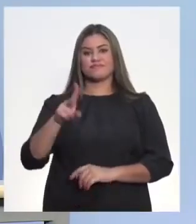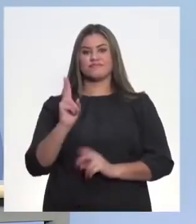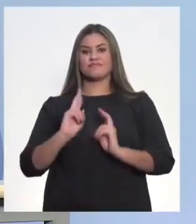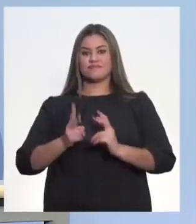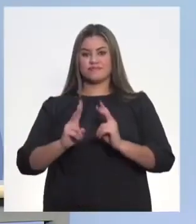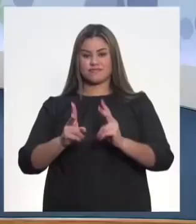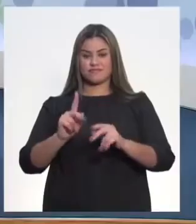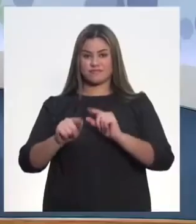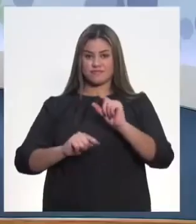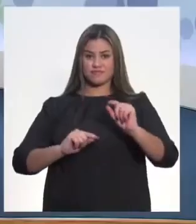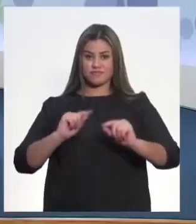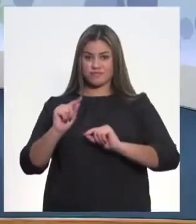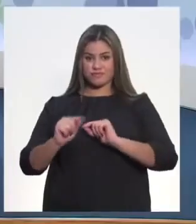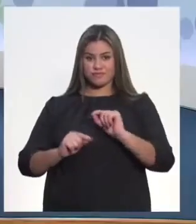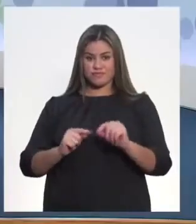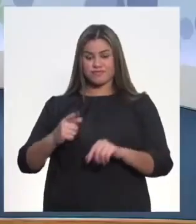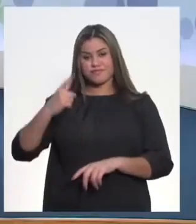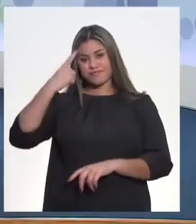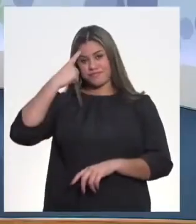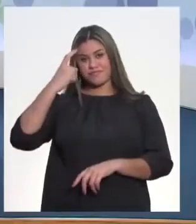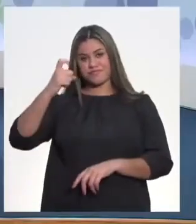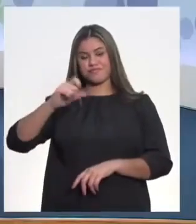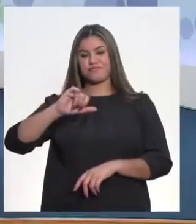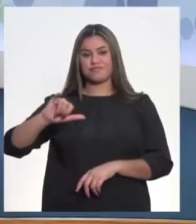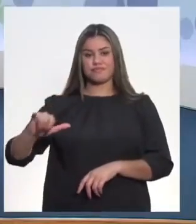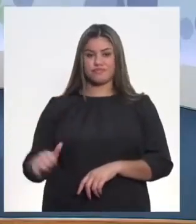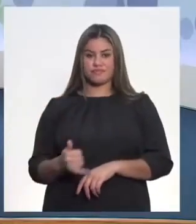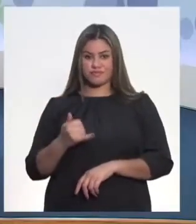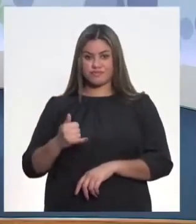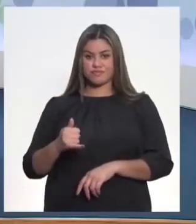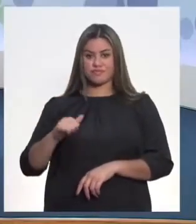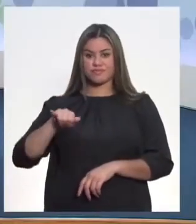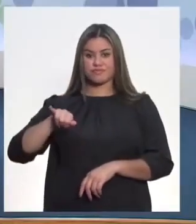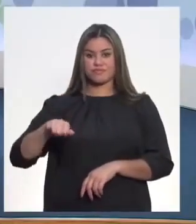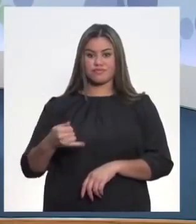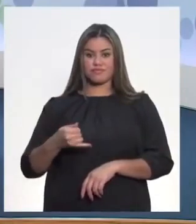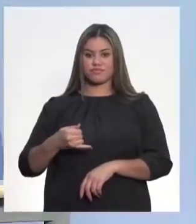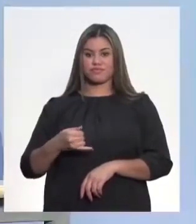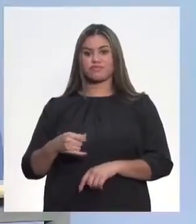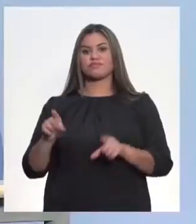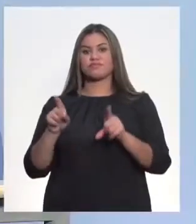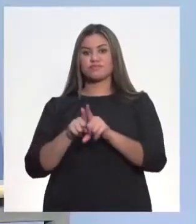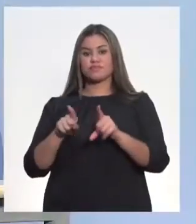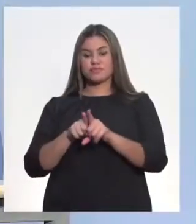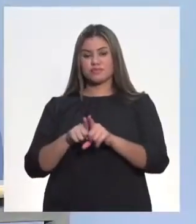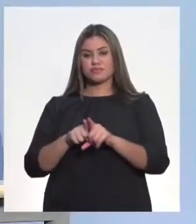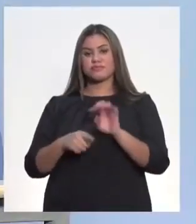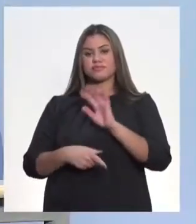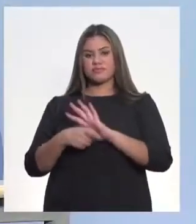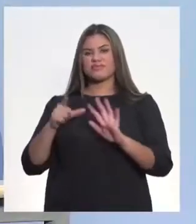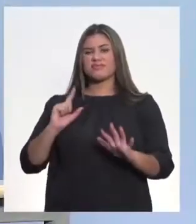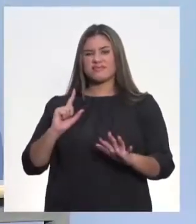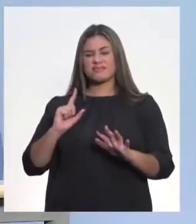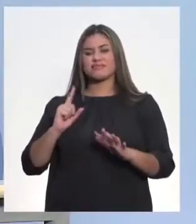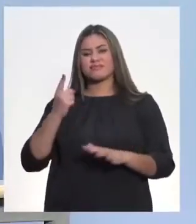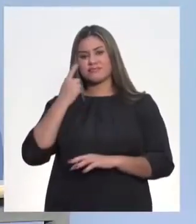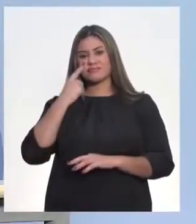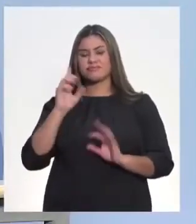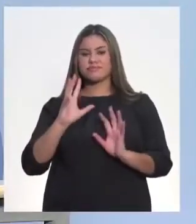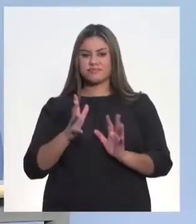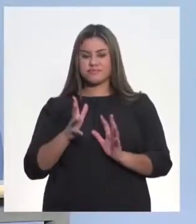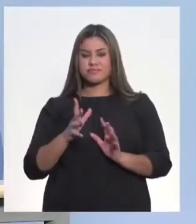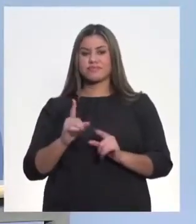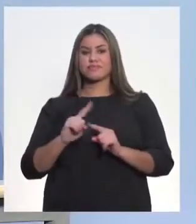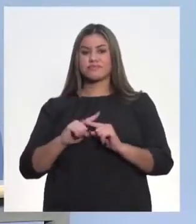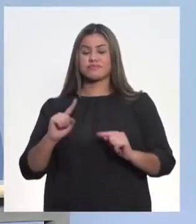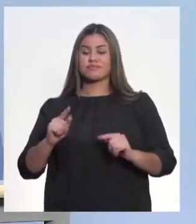né, Ale, a questão da ideia de juros que nós vimos anteriormente, né? Principalmente na questão aí agora, né,